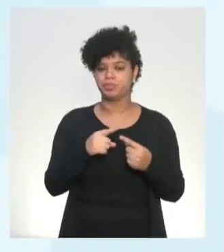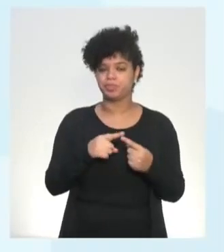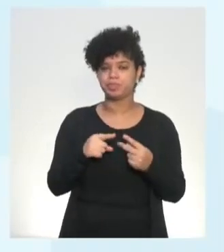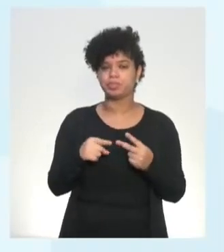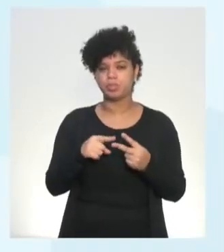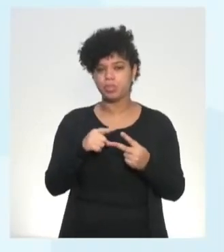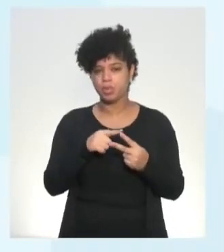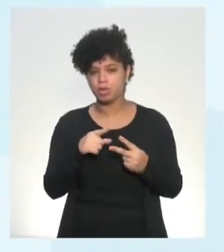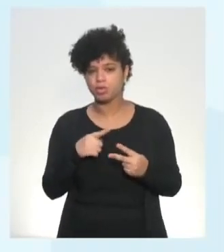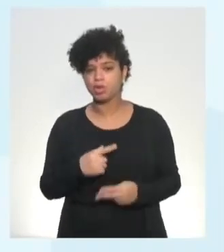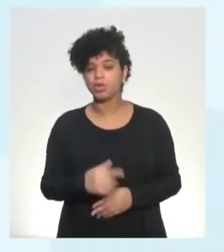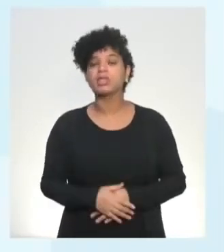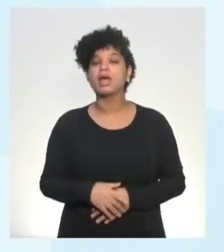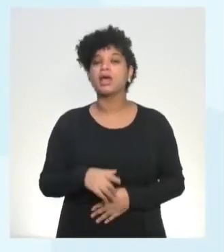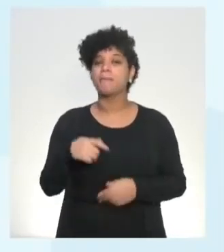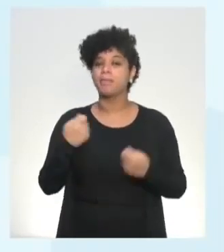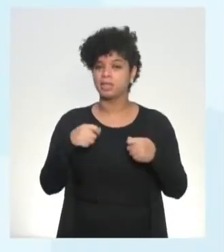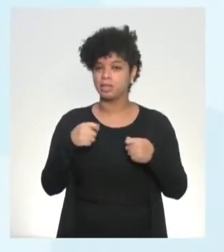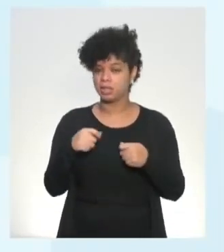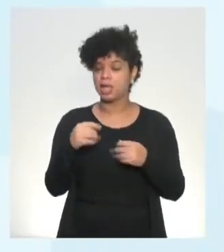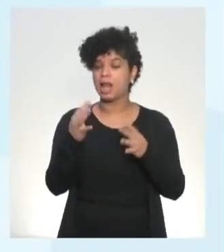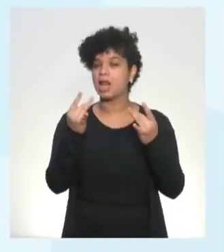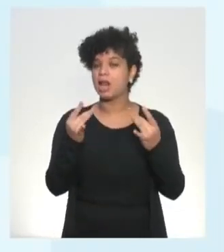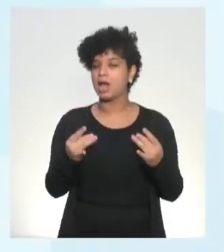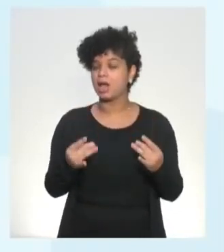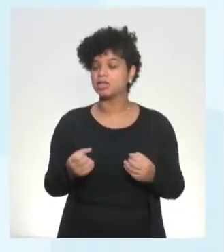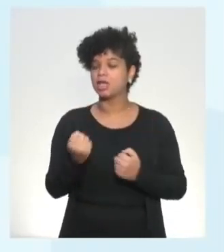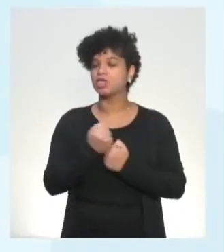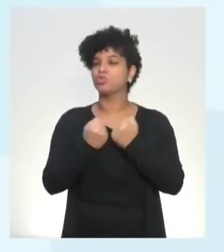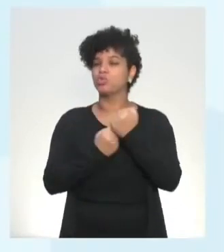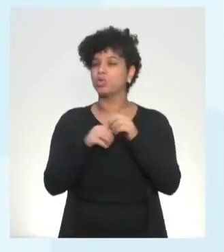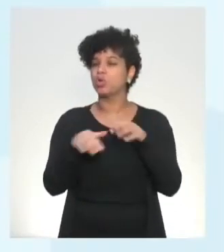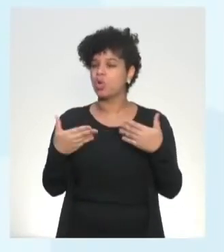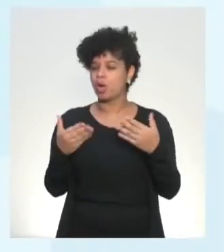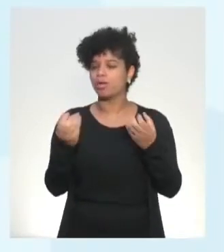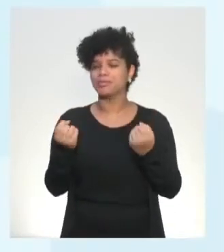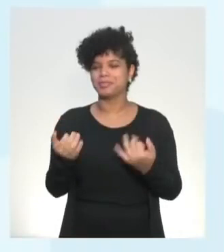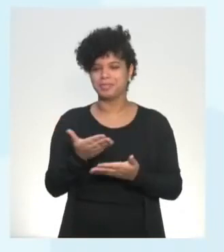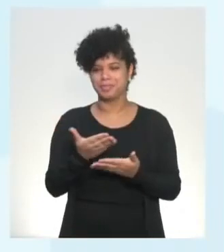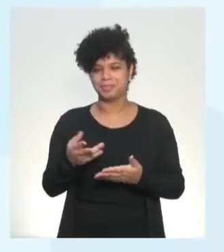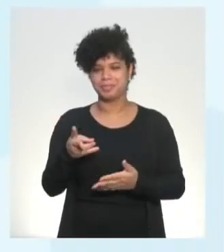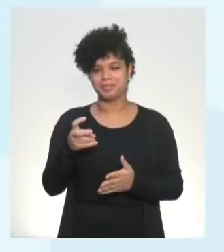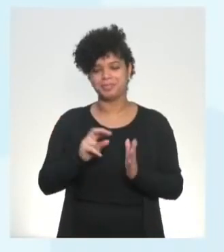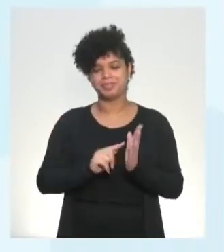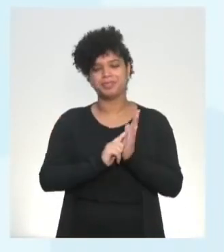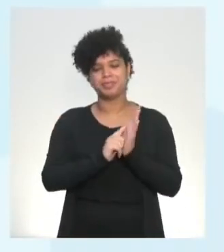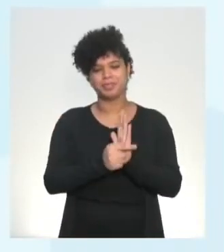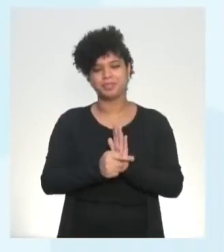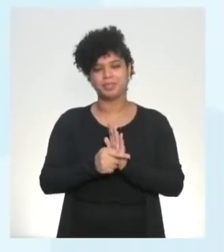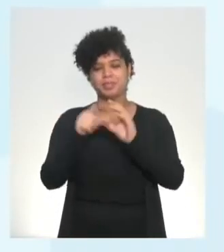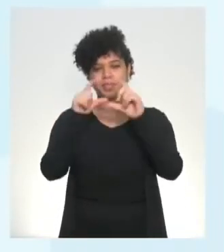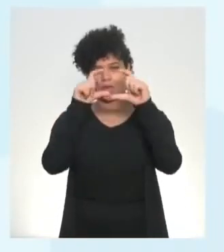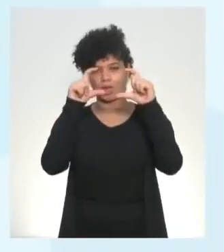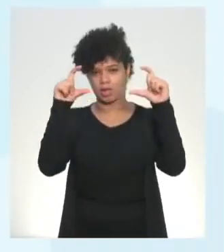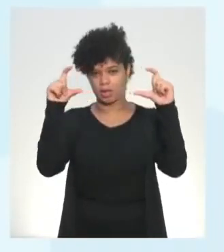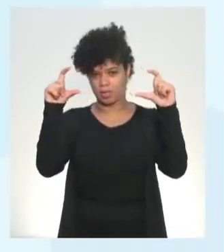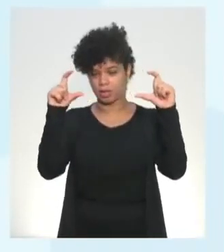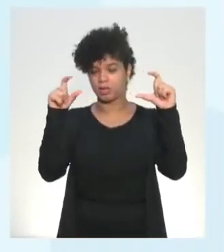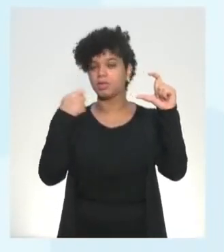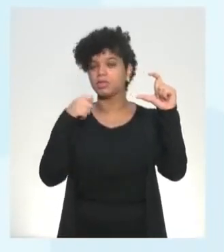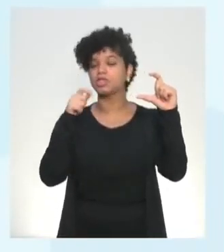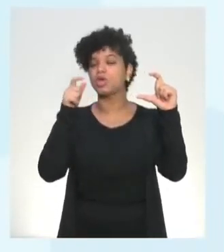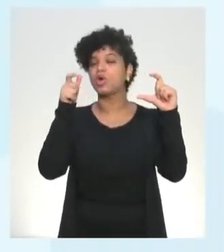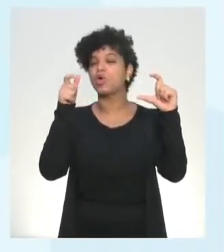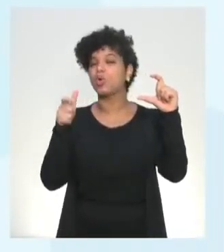como qualquer outra carta, tem a seguinte estrutura. Então, olha a estrutura que é legal do gênero. Cabeçalho, né? Que